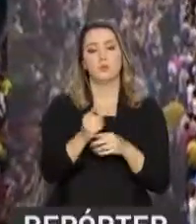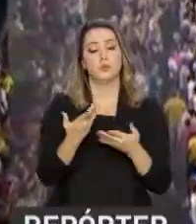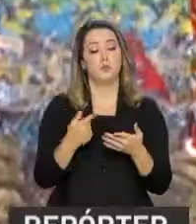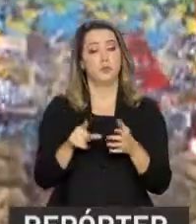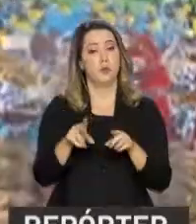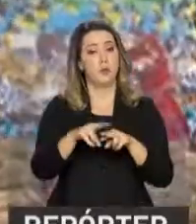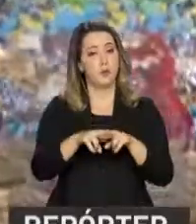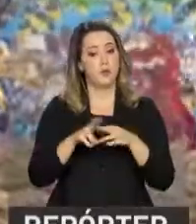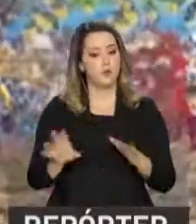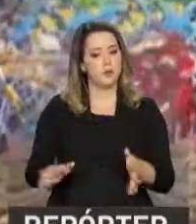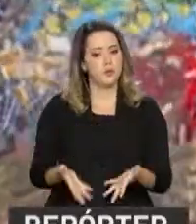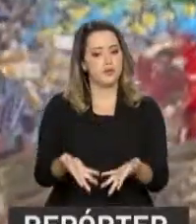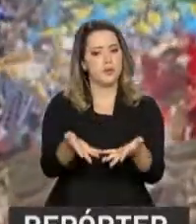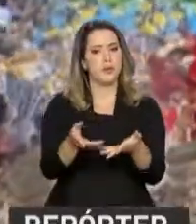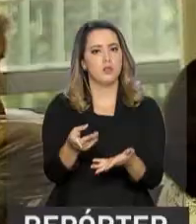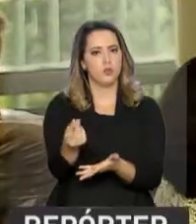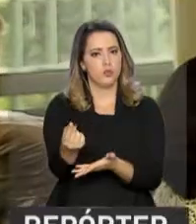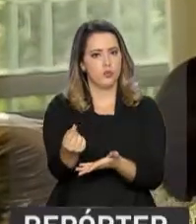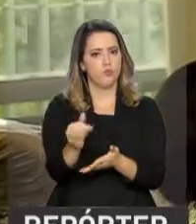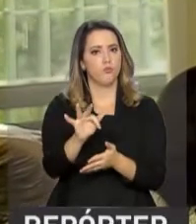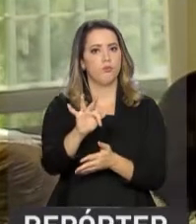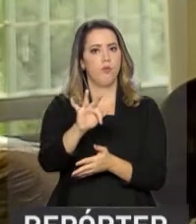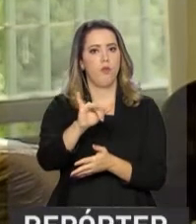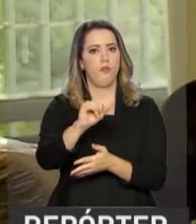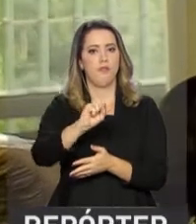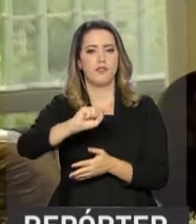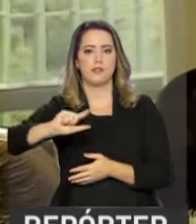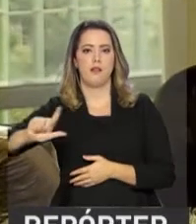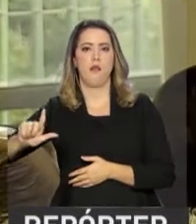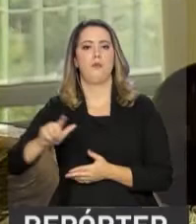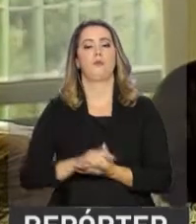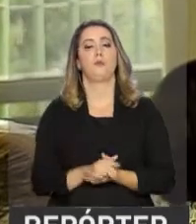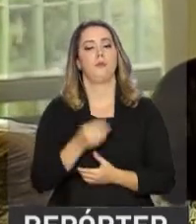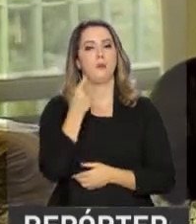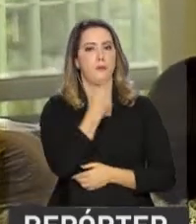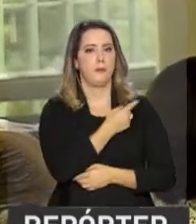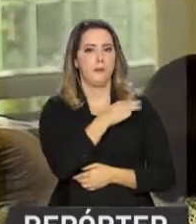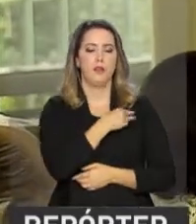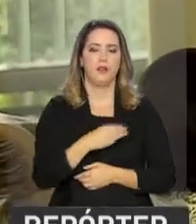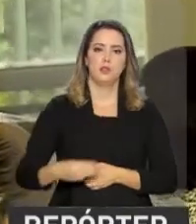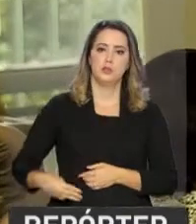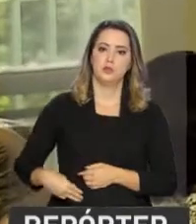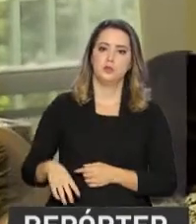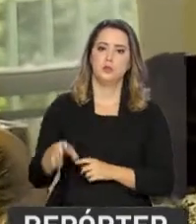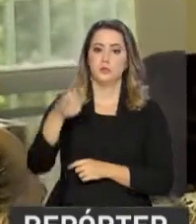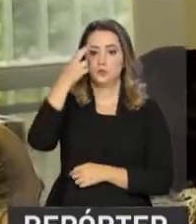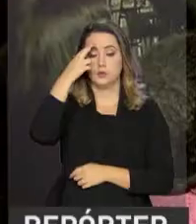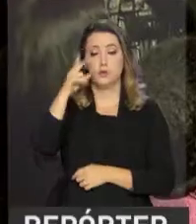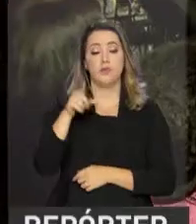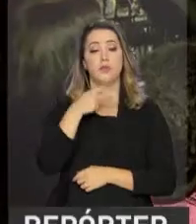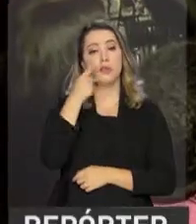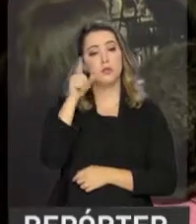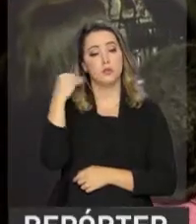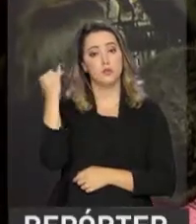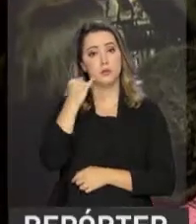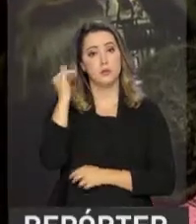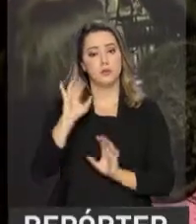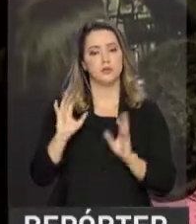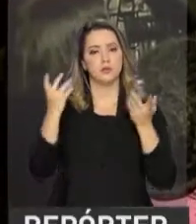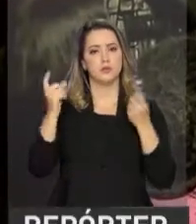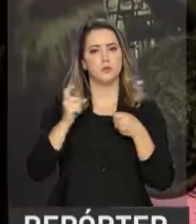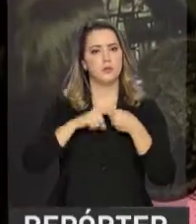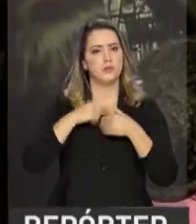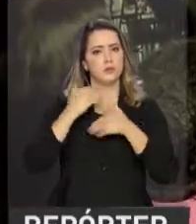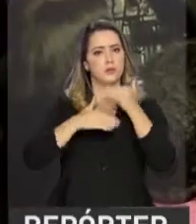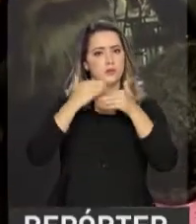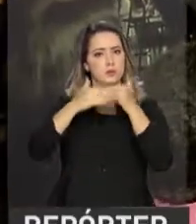por meio de incentivos fiscais. O ministro da Cultura, Sérgio Sá Leitão, destacou a importância do evento para a retomada